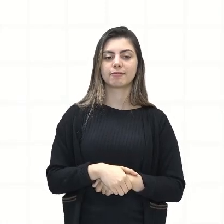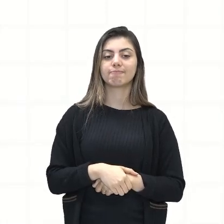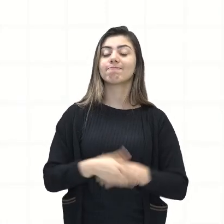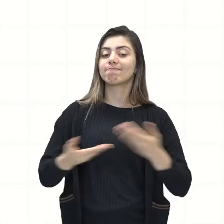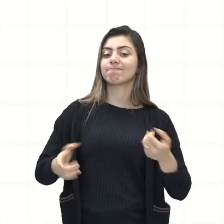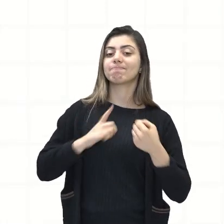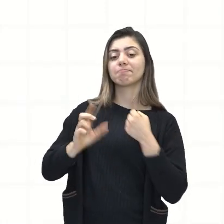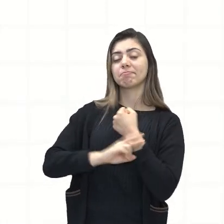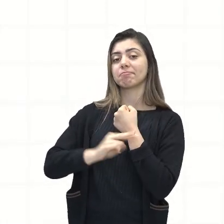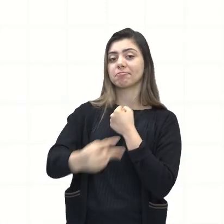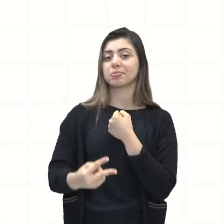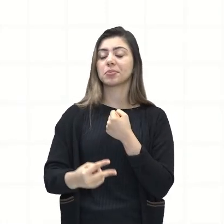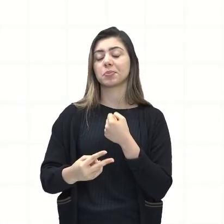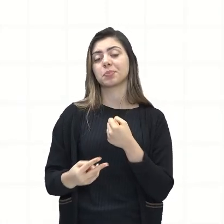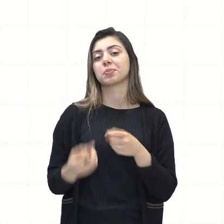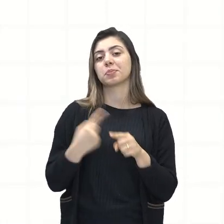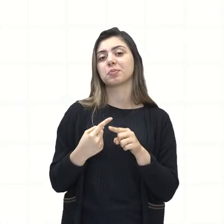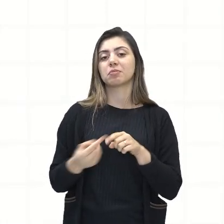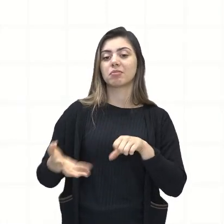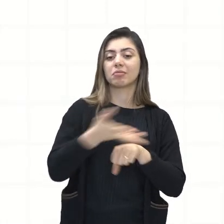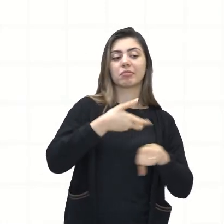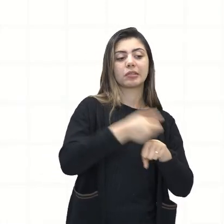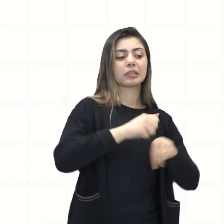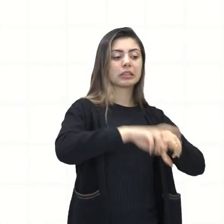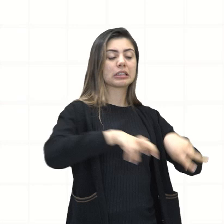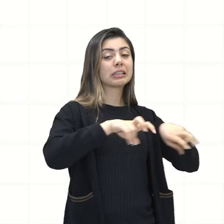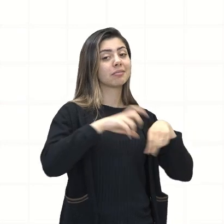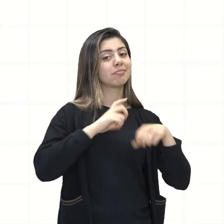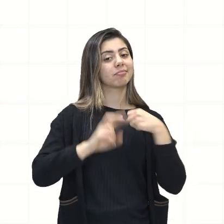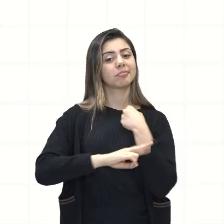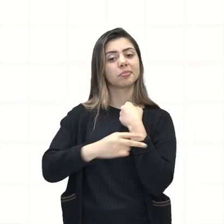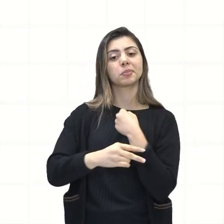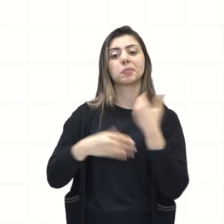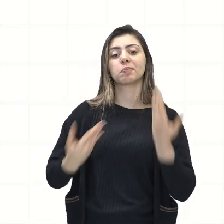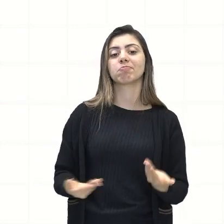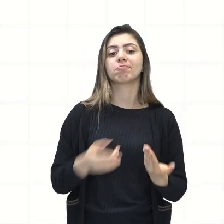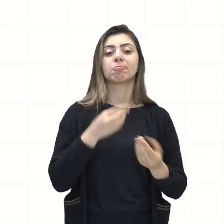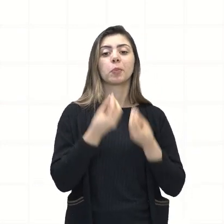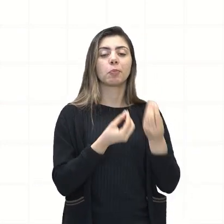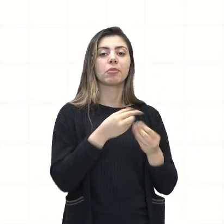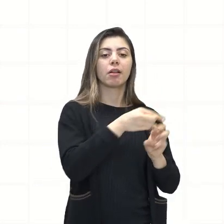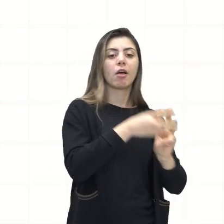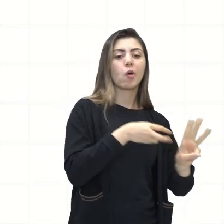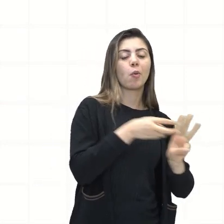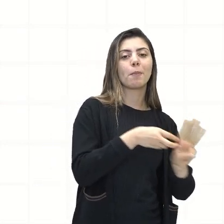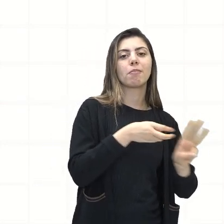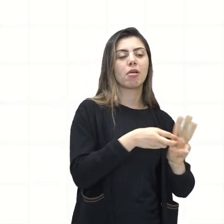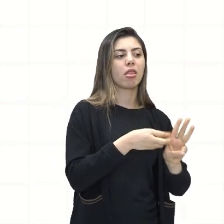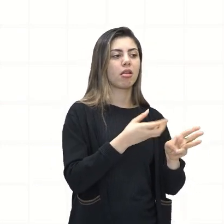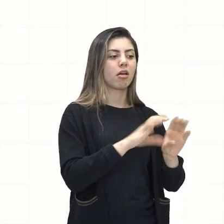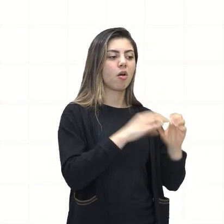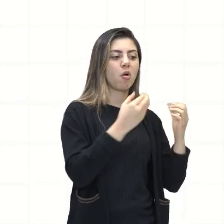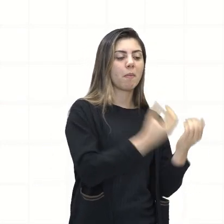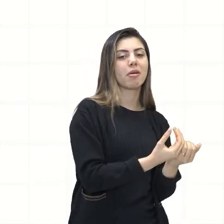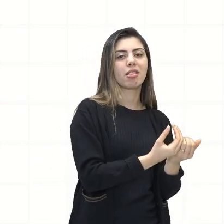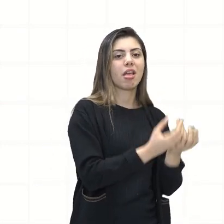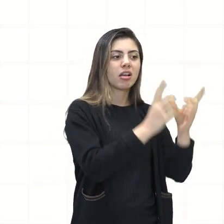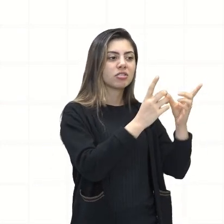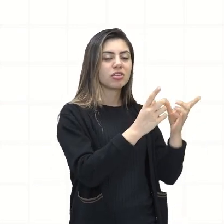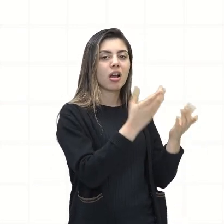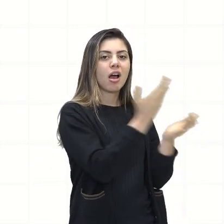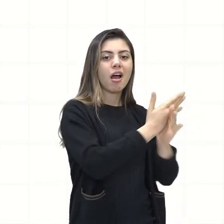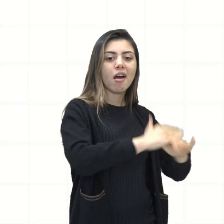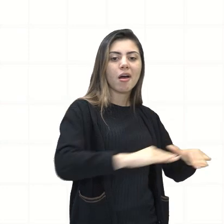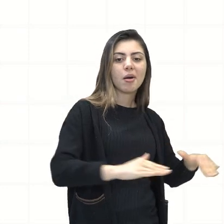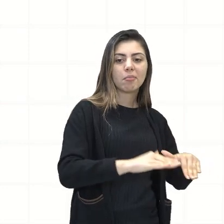Como consequência dessa colonização por exploração, a gente tem o extermínio da maior parte das comunidades indígenas. Os povos indígenas,